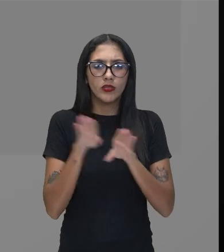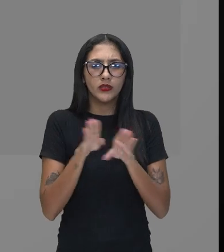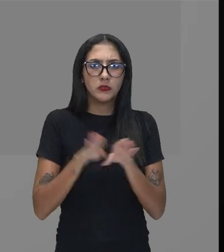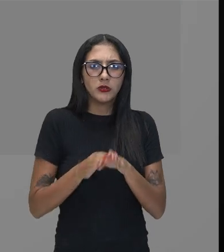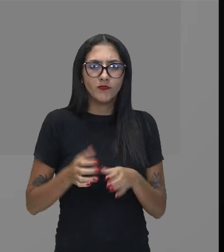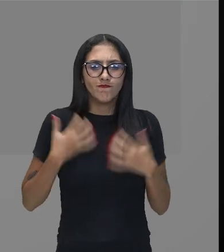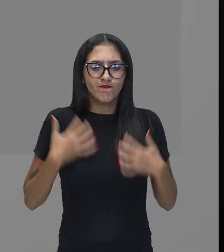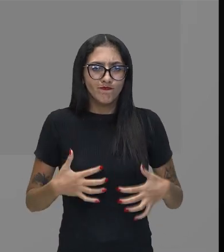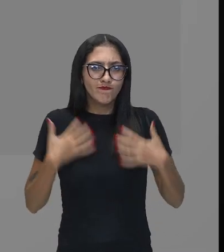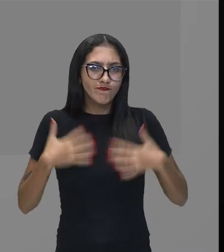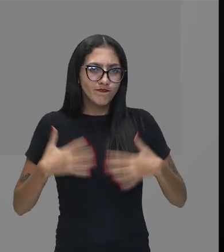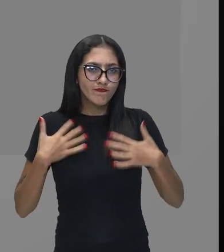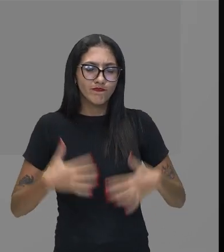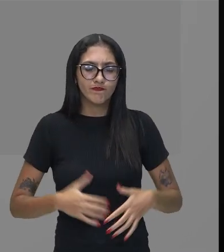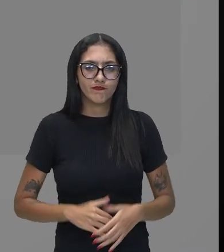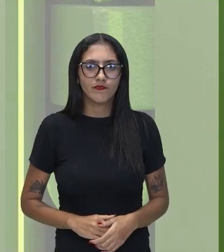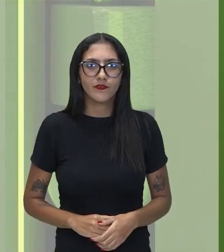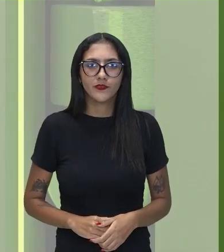agressivo.